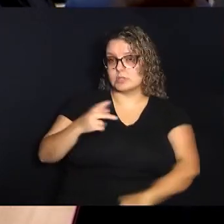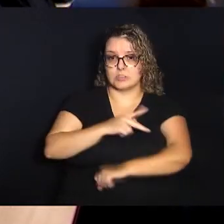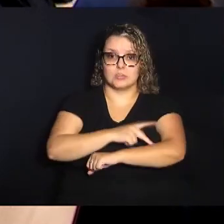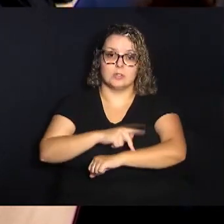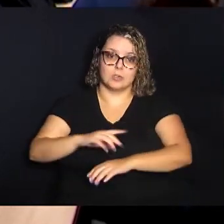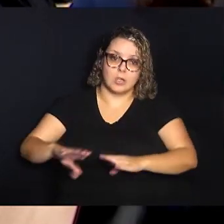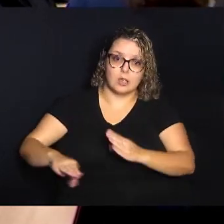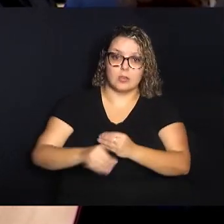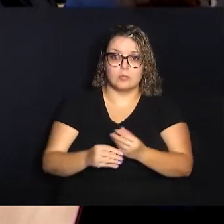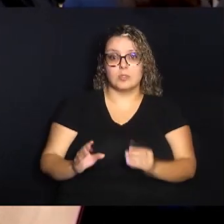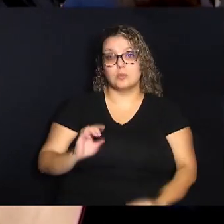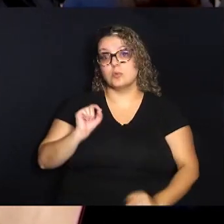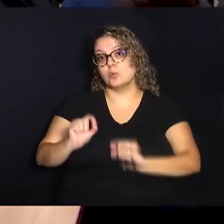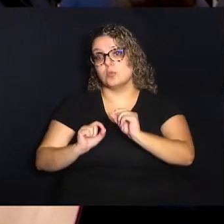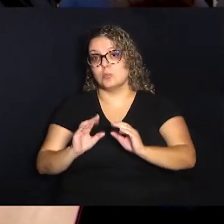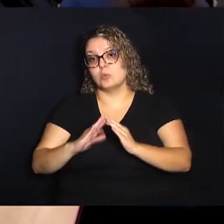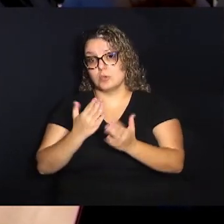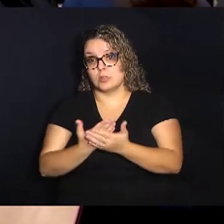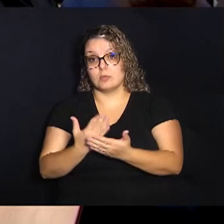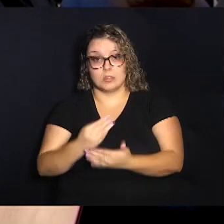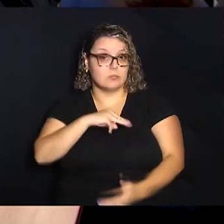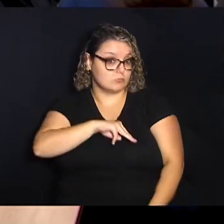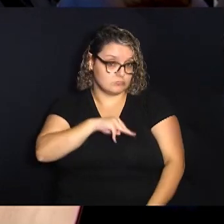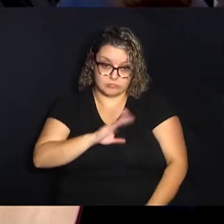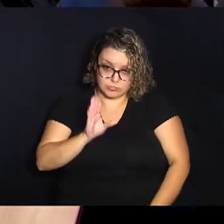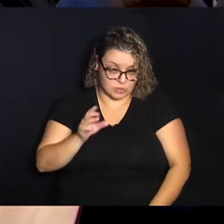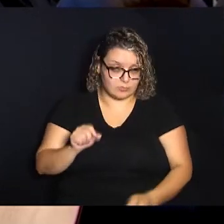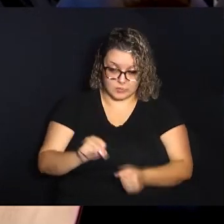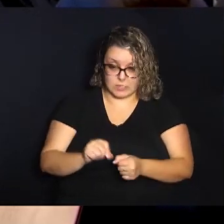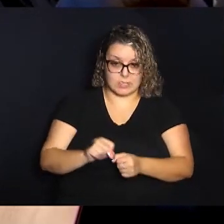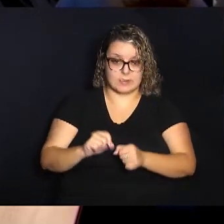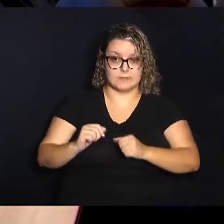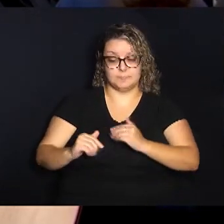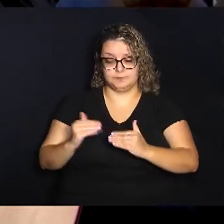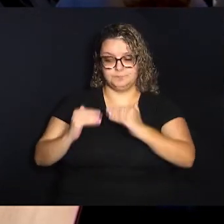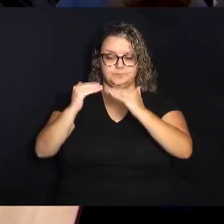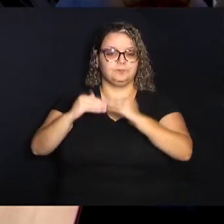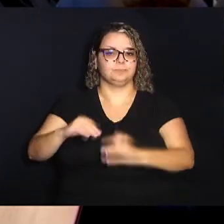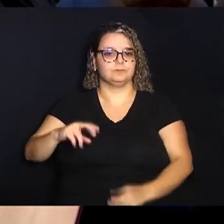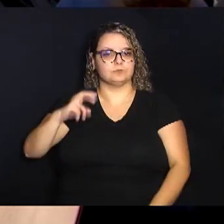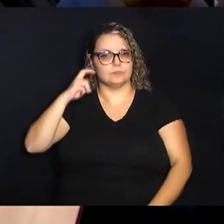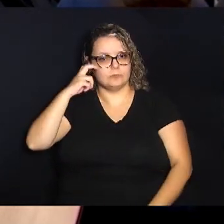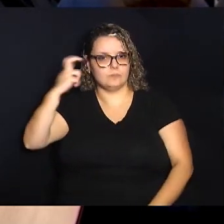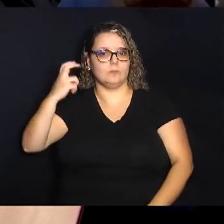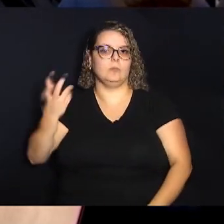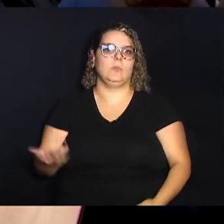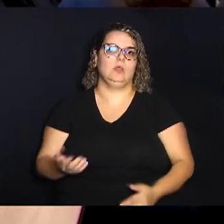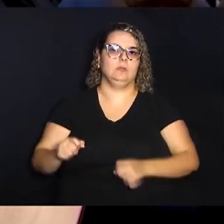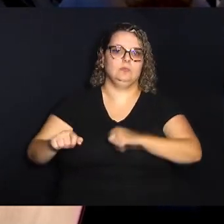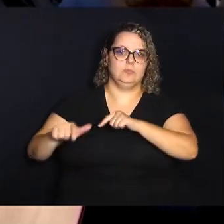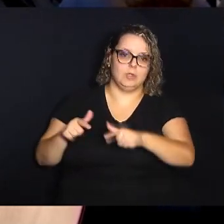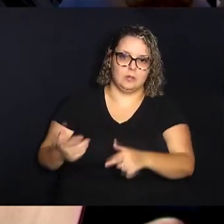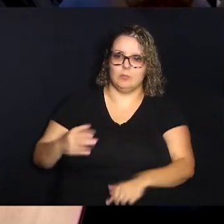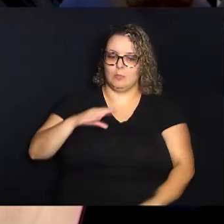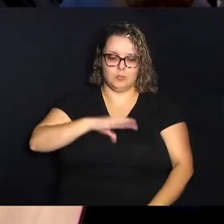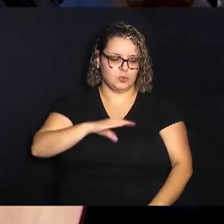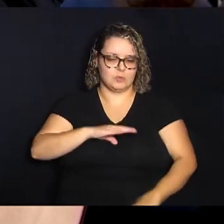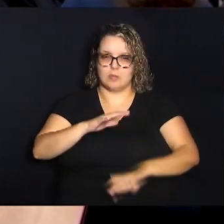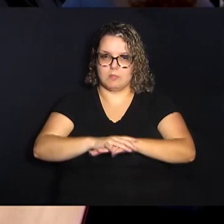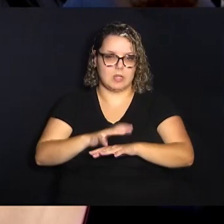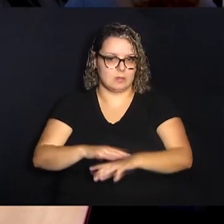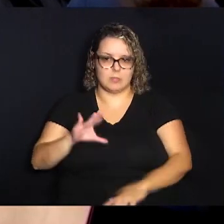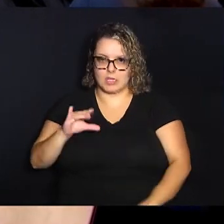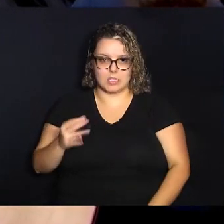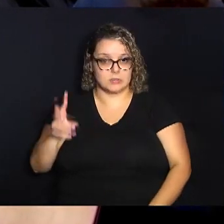que as escolas já fazem por missão, né? Além da formação da educação formal, português, matemática,